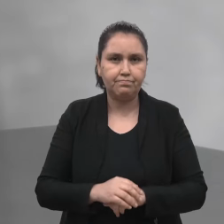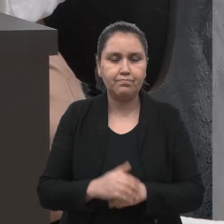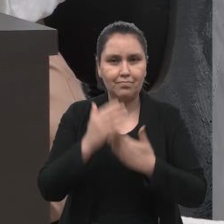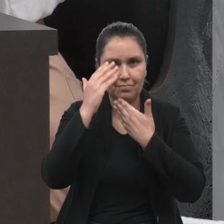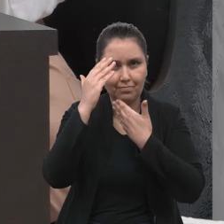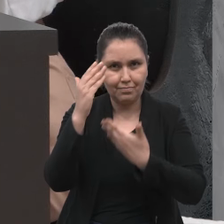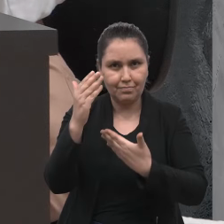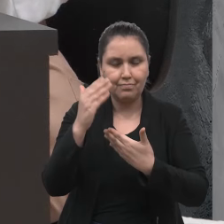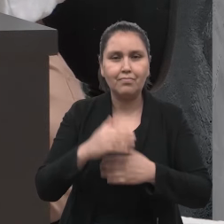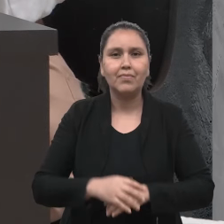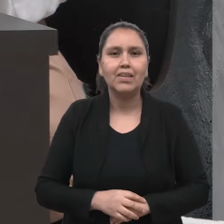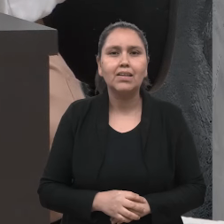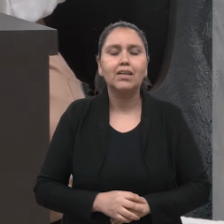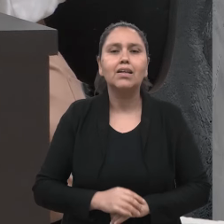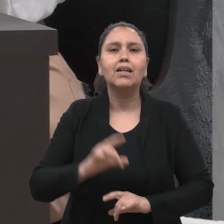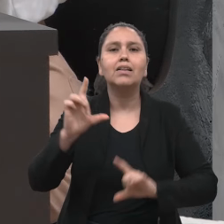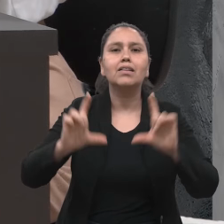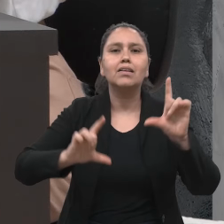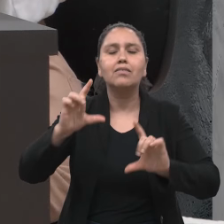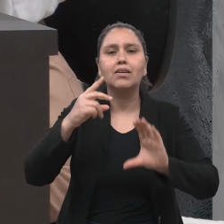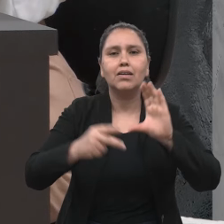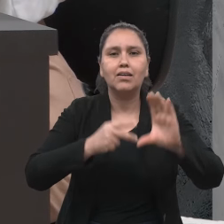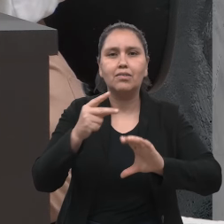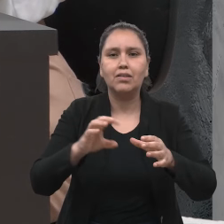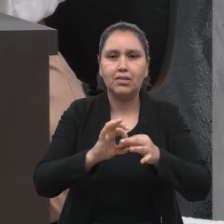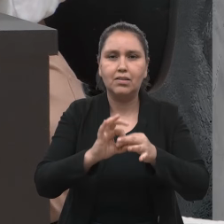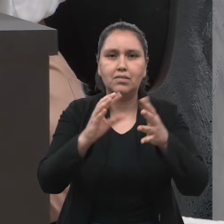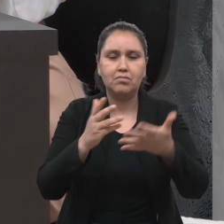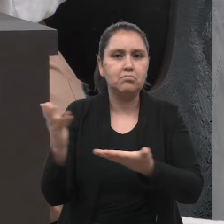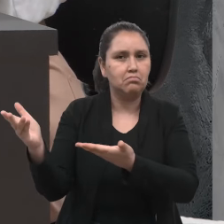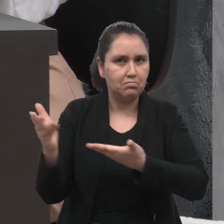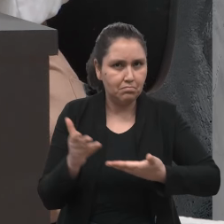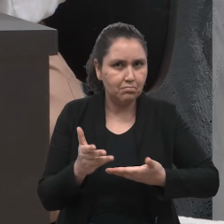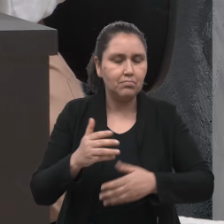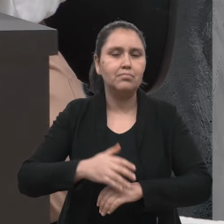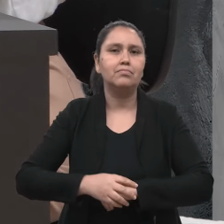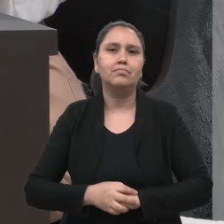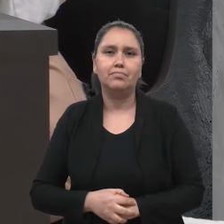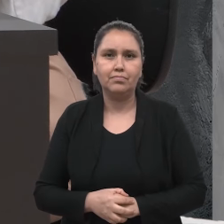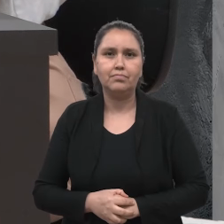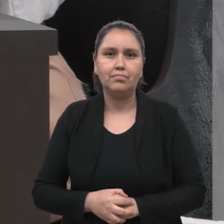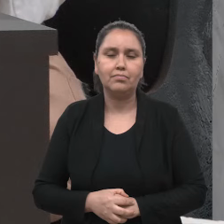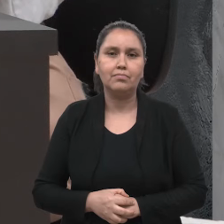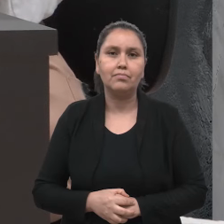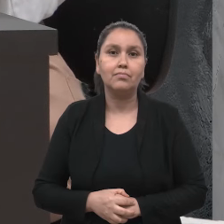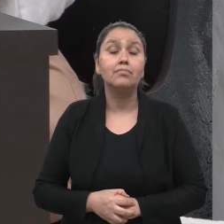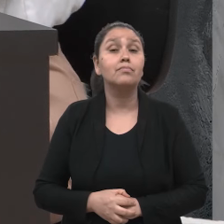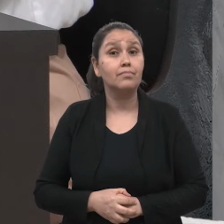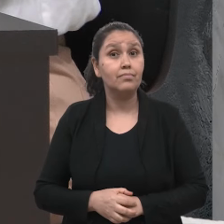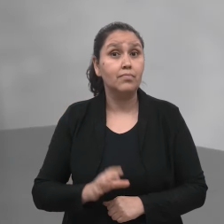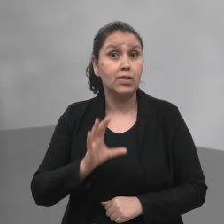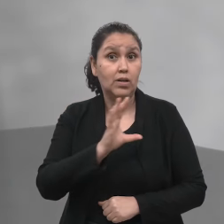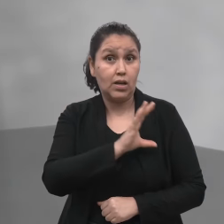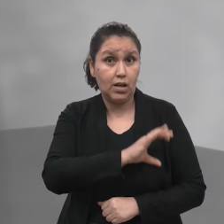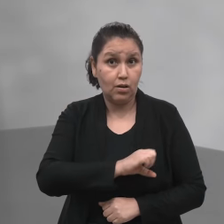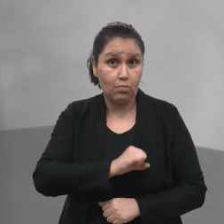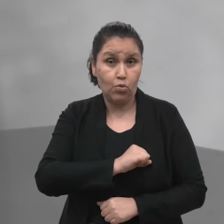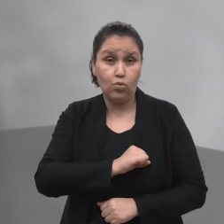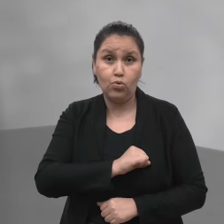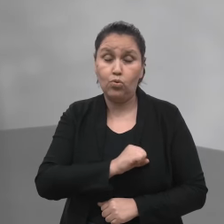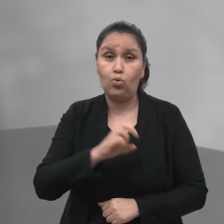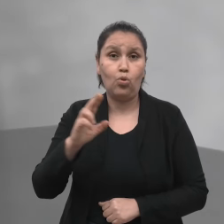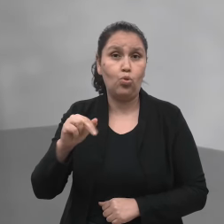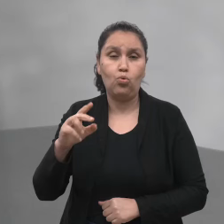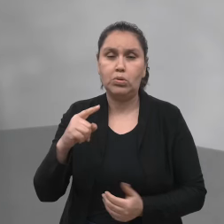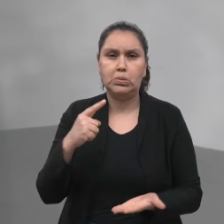vale como informação. Te agradeço mais uma vez. Agradeço. TV Obrigada. Câmara sempre à disposição. Obrigada, Cris. Bom, talvez o